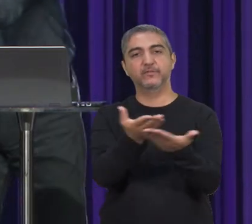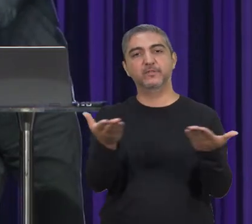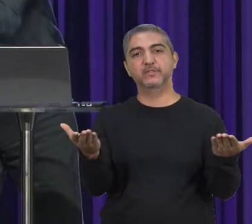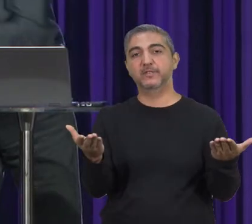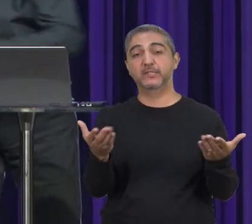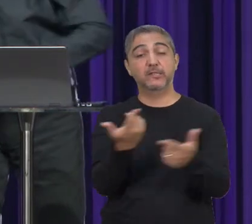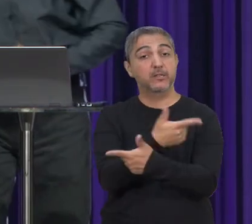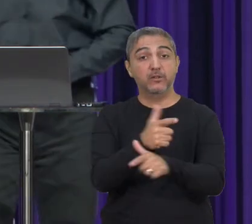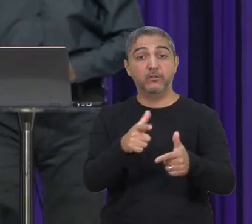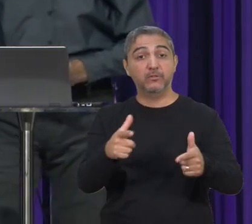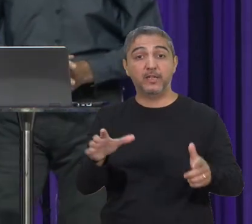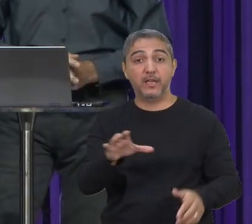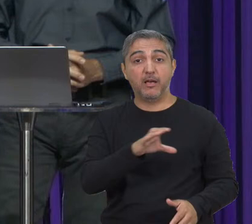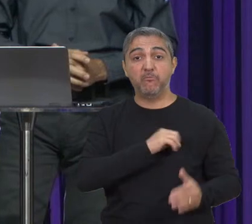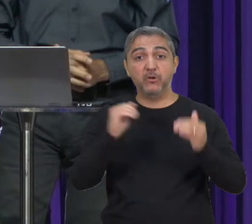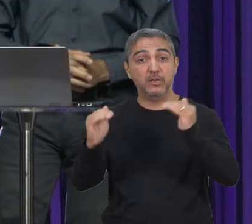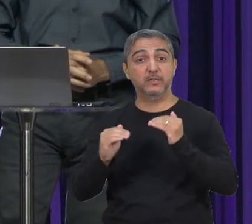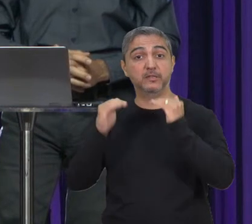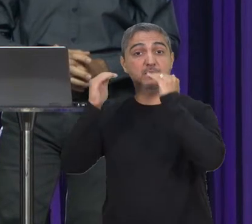pelos seus amigos.